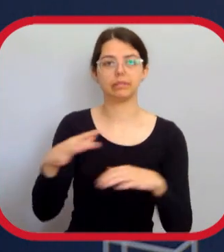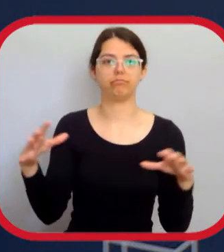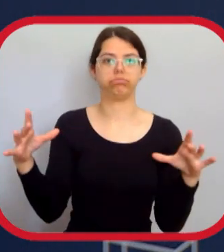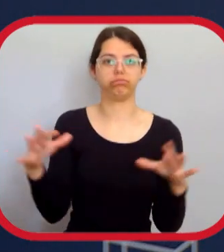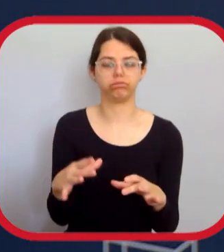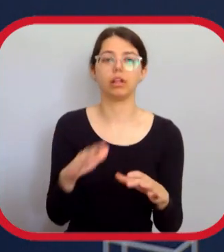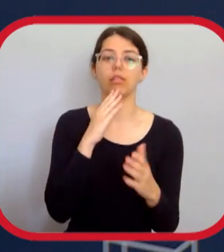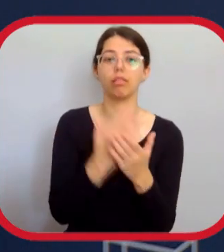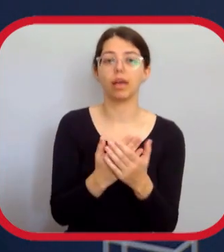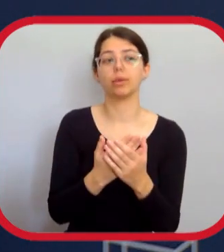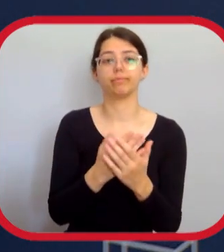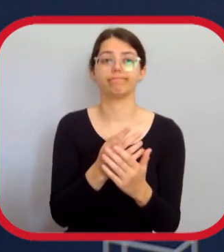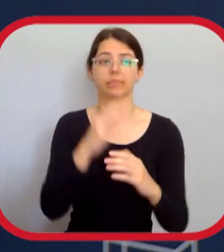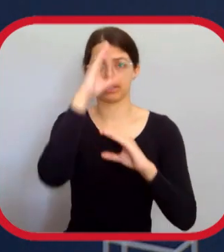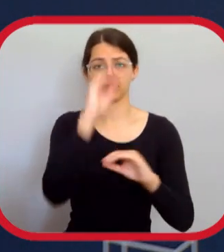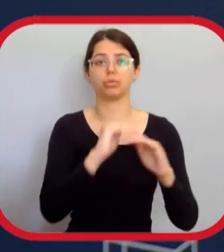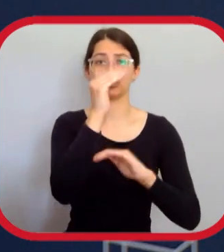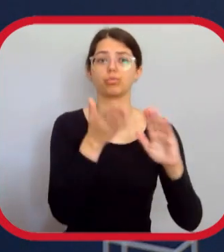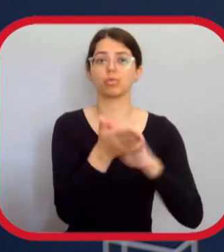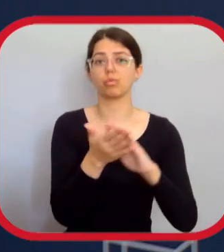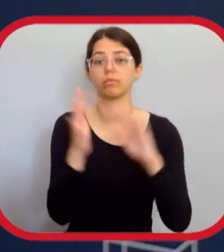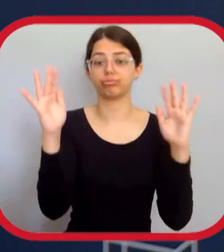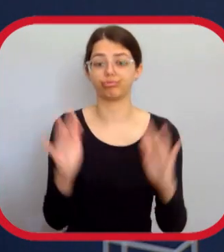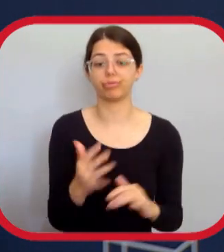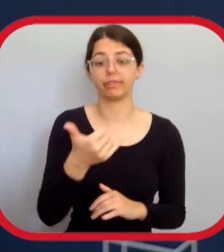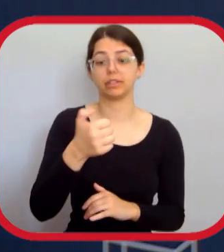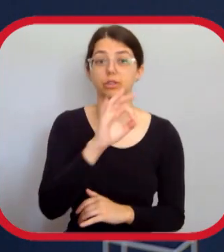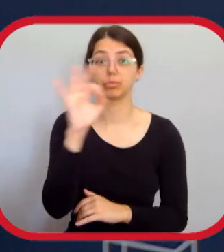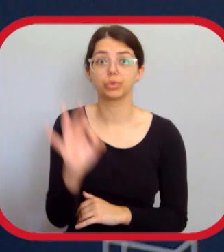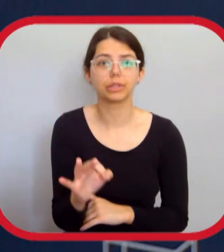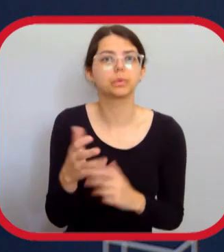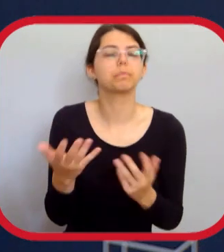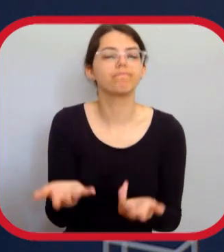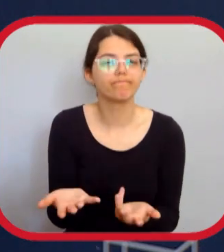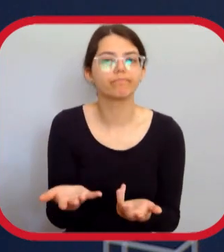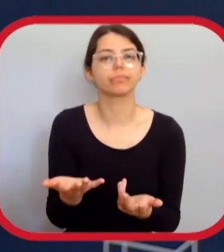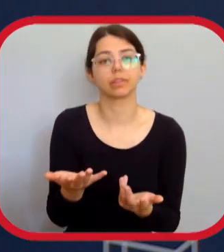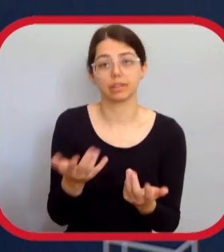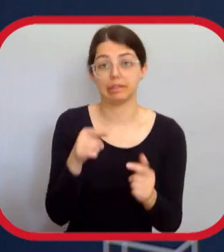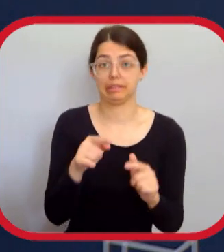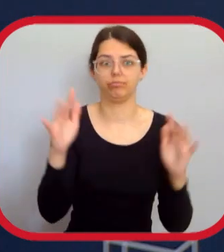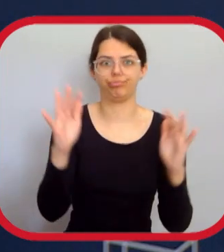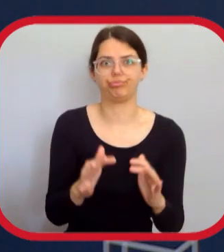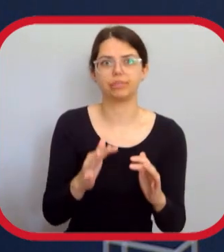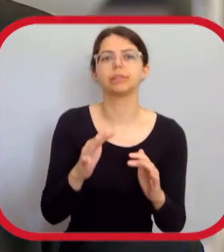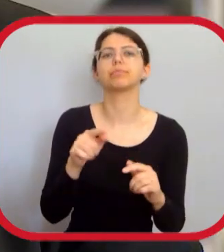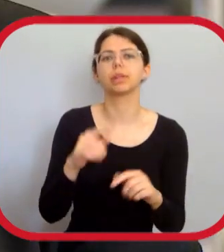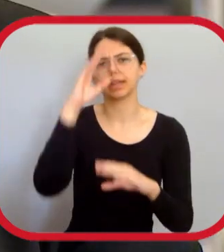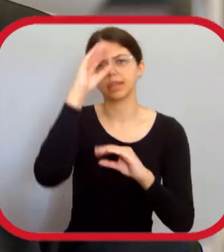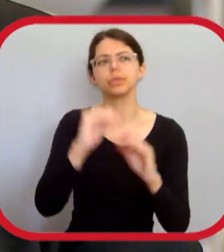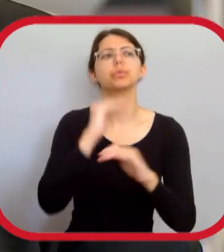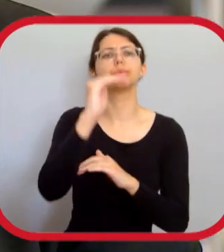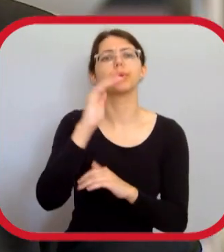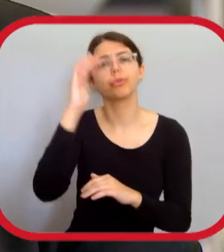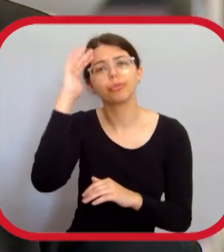demográfica provocará um decréscimo nos ingressos ao ensino superior em cerca de 25%. Como é que perspectiva, tendo em conta estes dados,